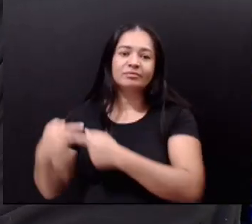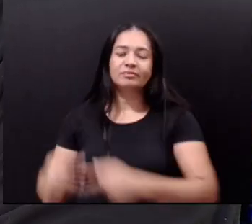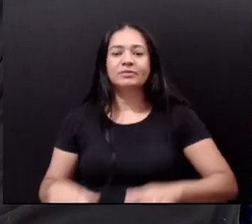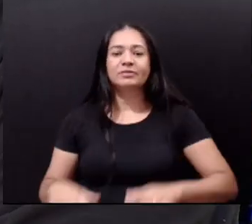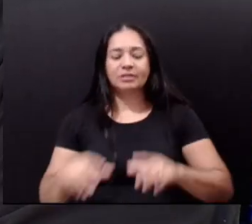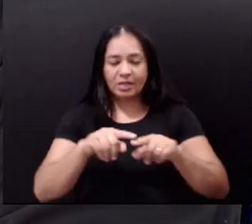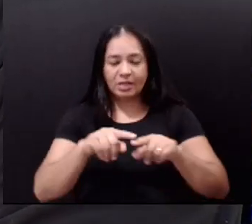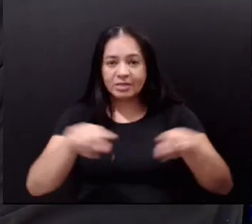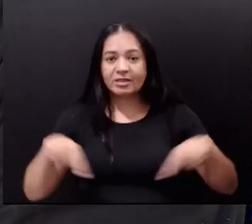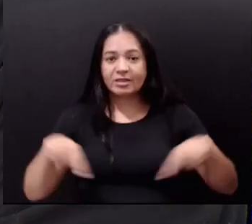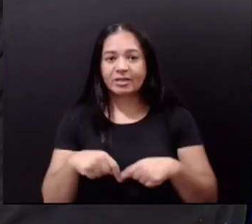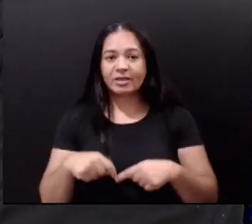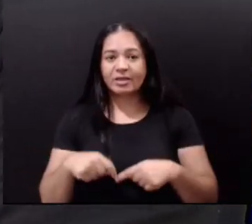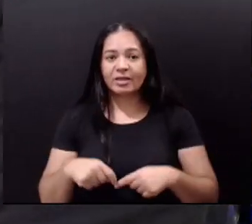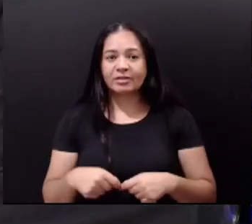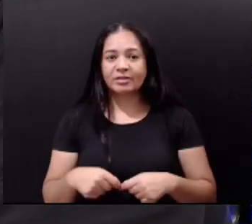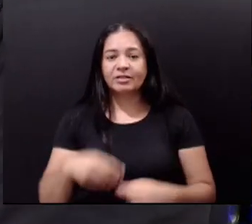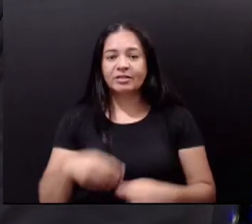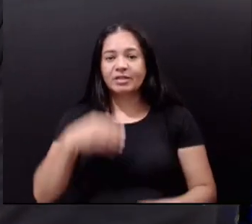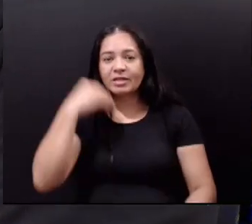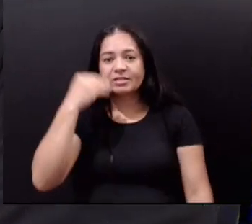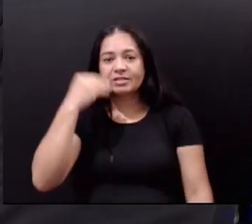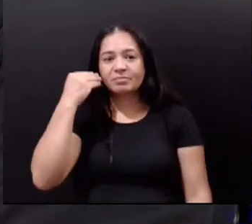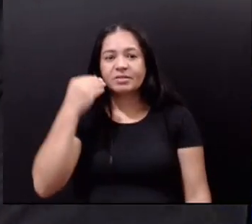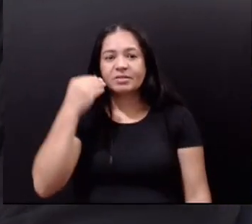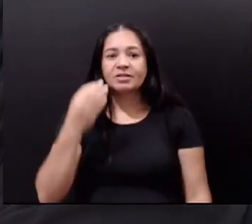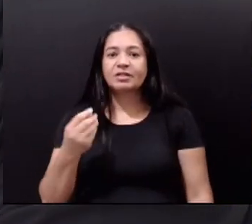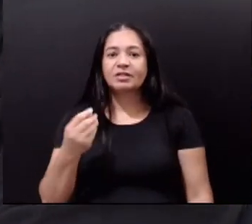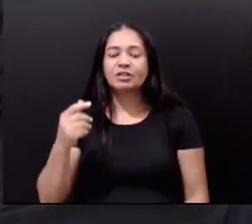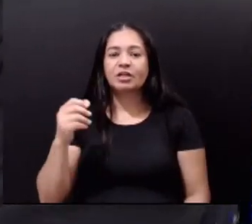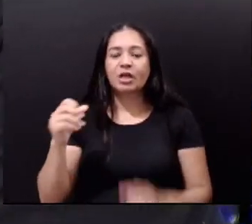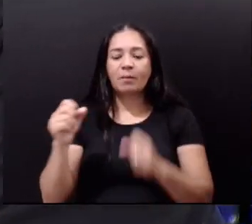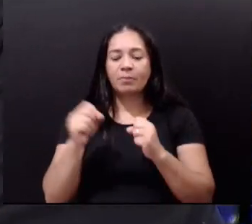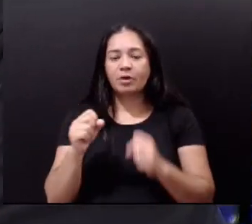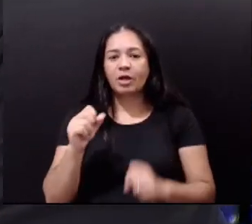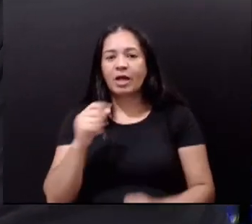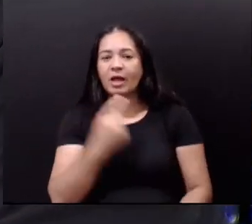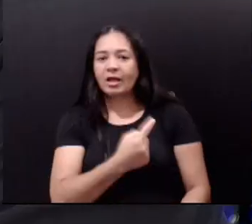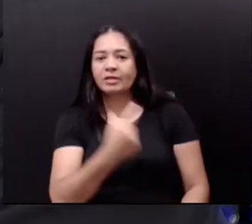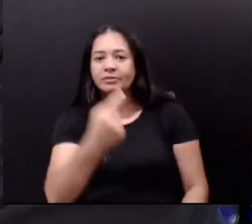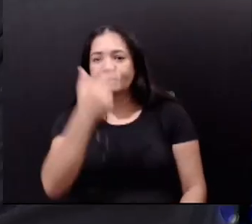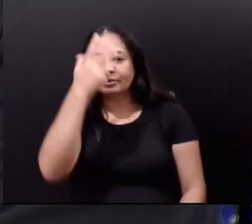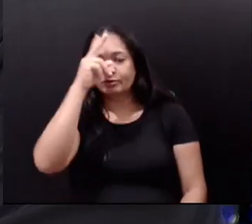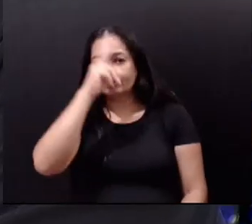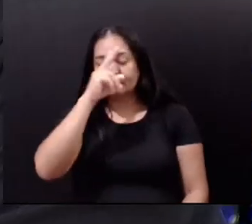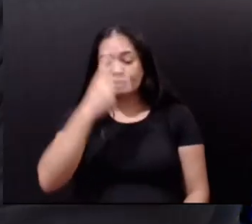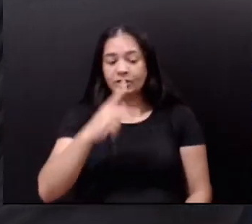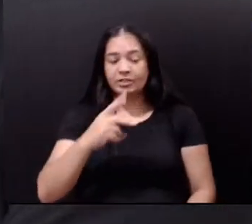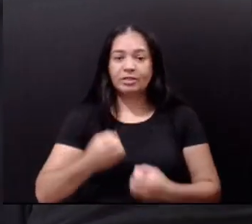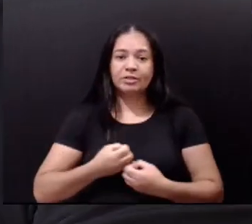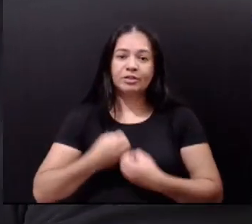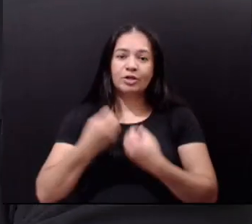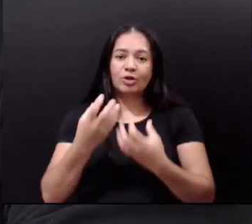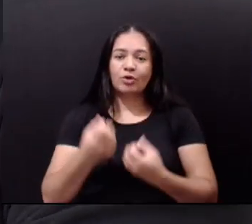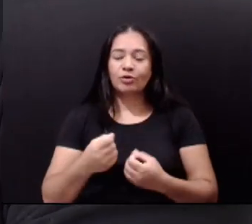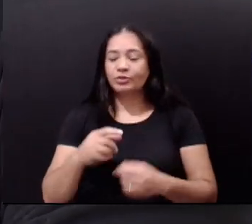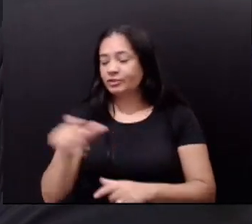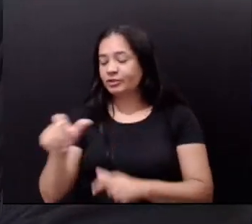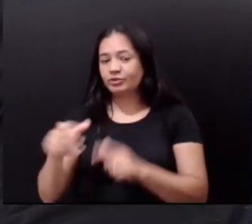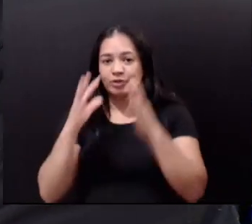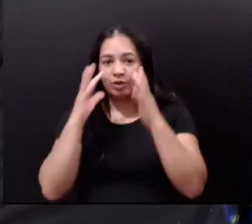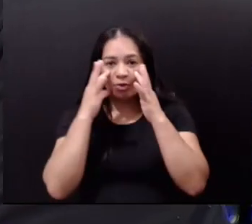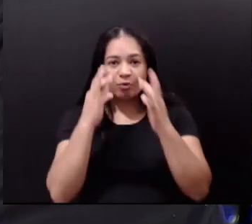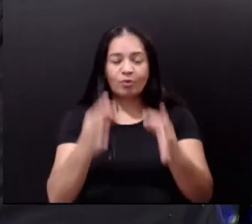experiência de poder cada um contar a sua história e ser ouvido, né, ter voz nessa roda. Obrigada,